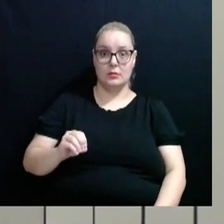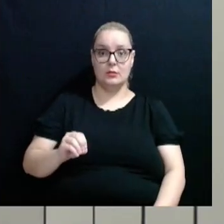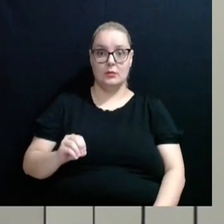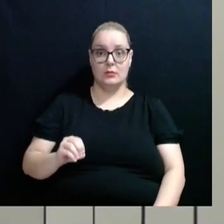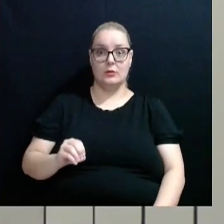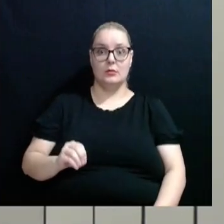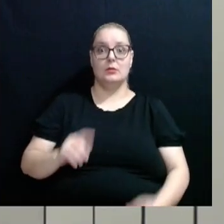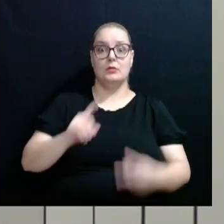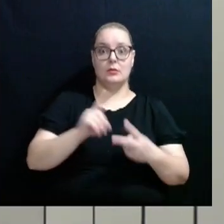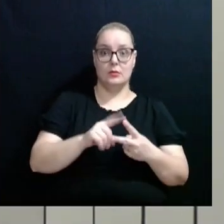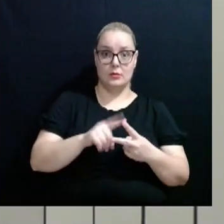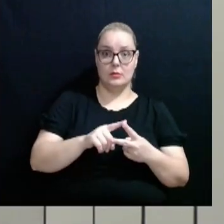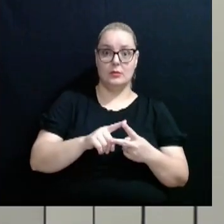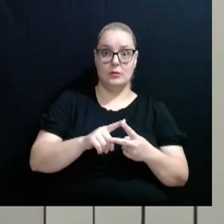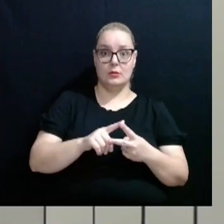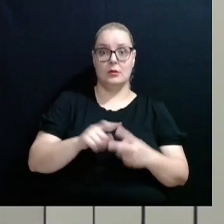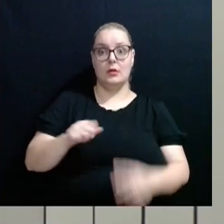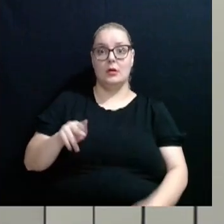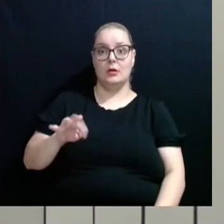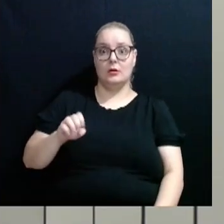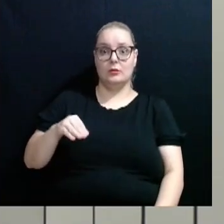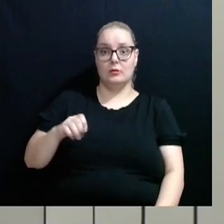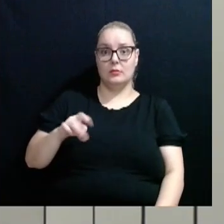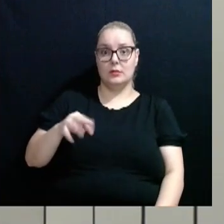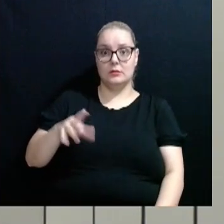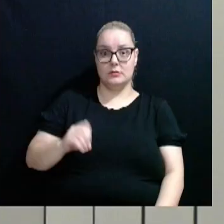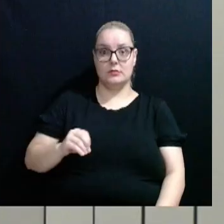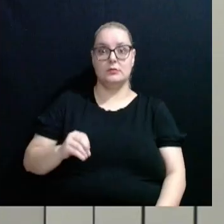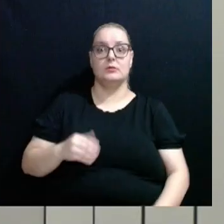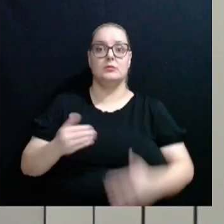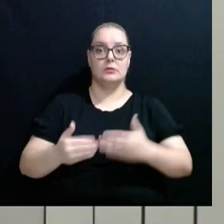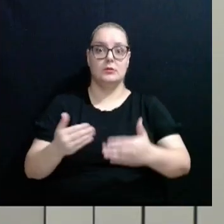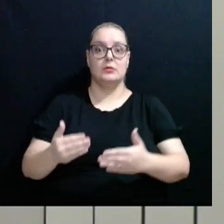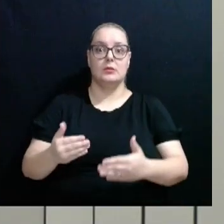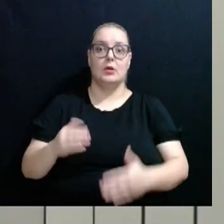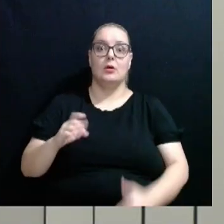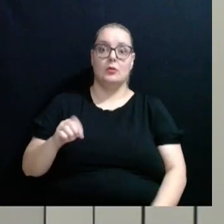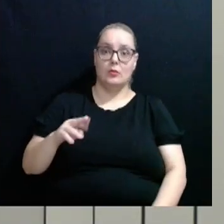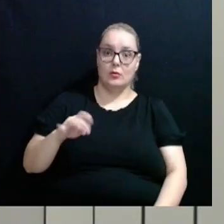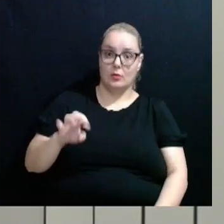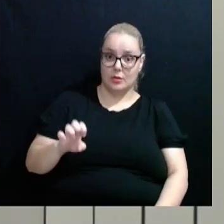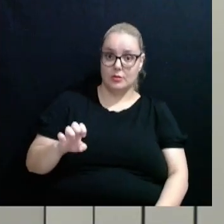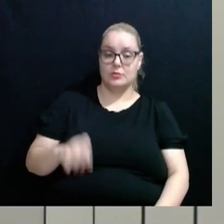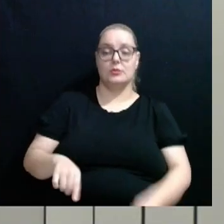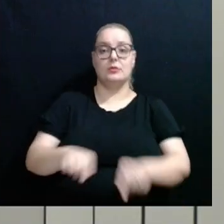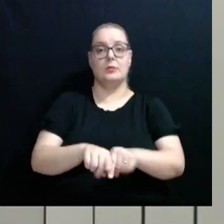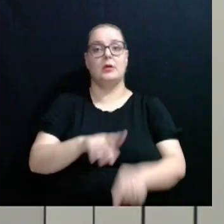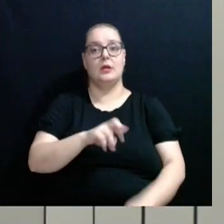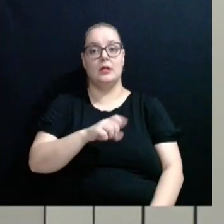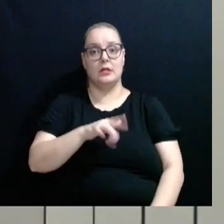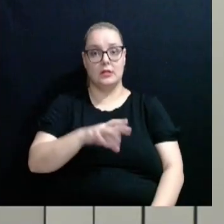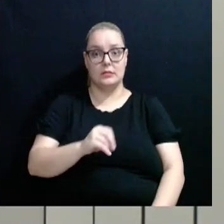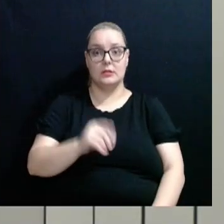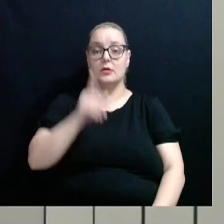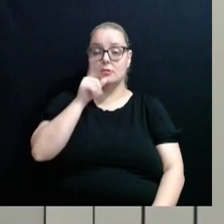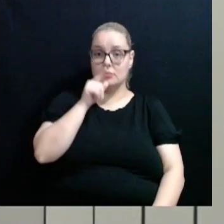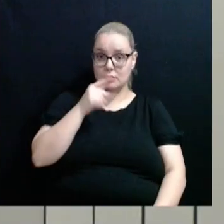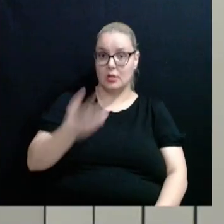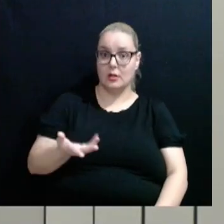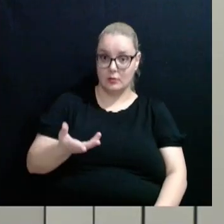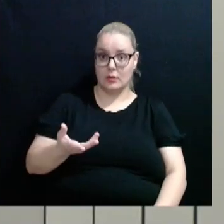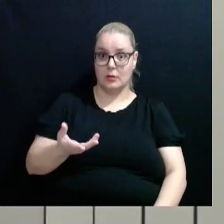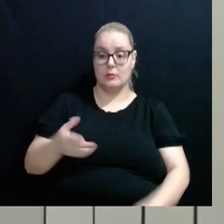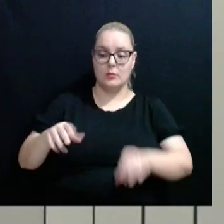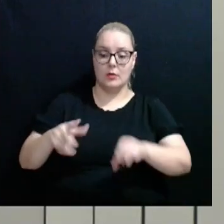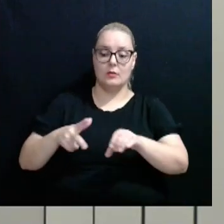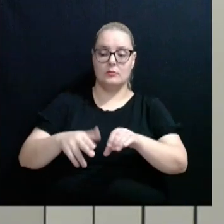trata da automatização dos procedimentos de corte e religação do fornecimento de água. A proposta prevê estudos para a implantação